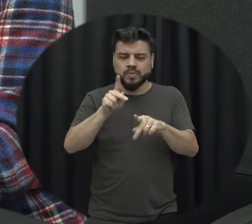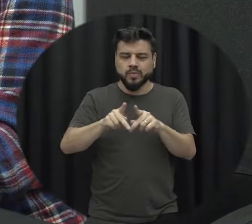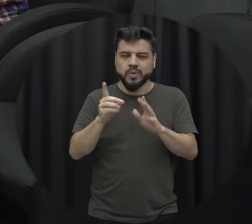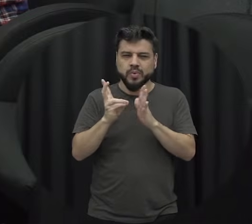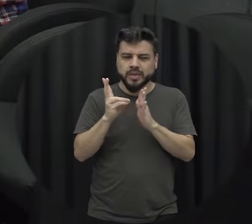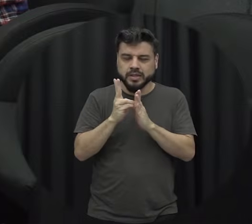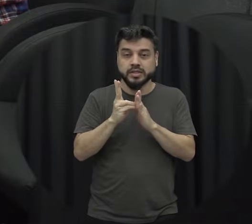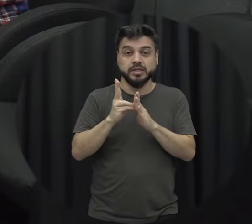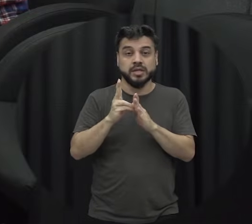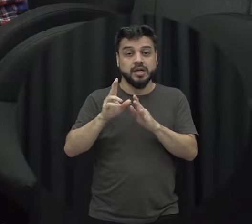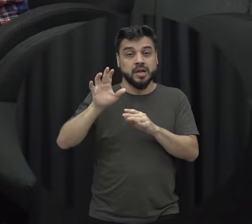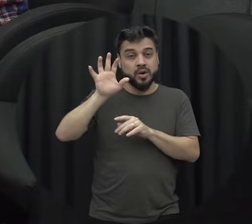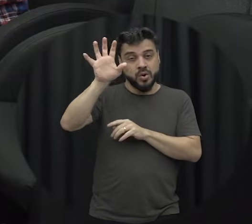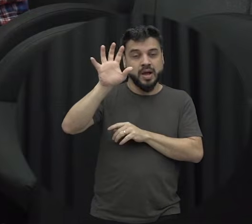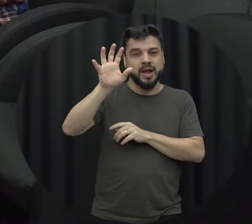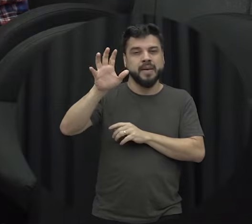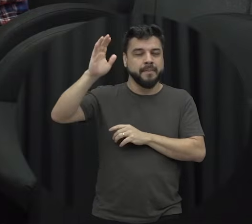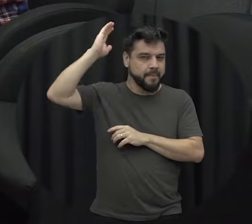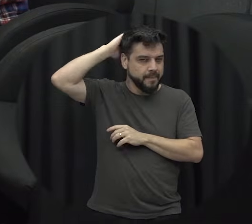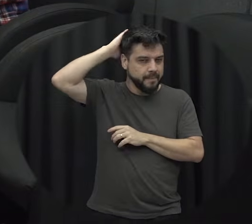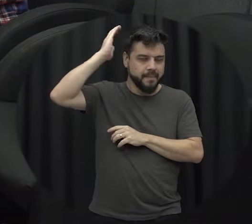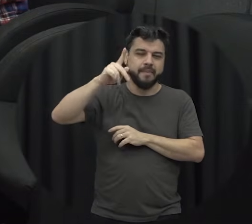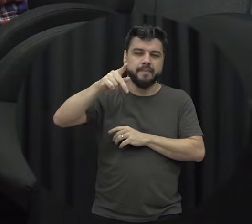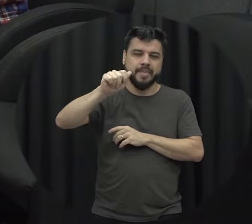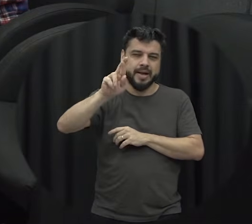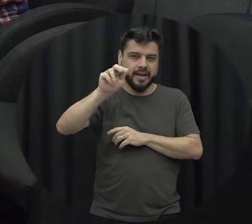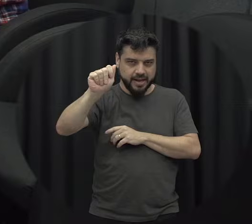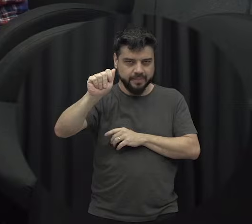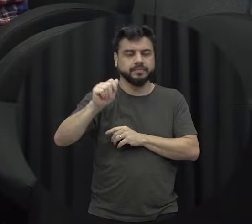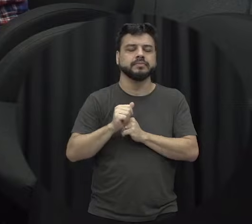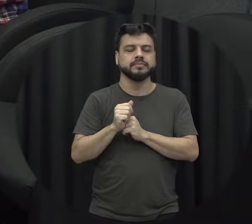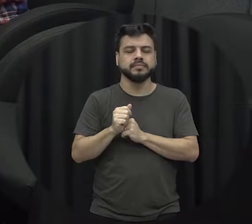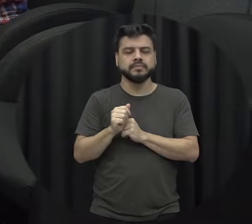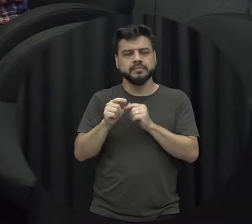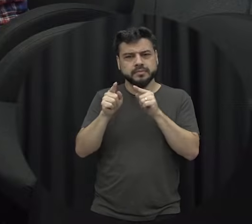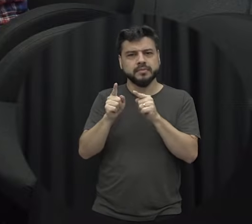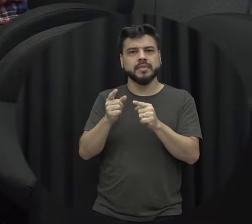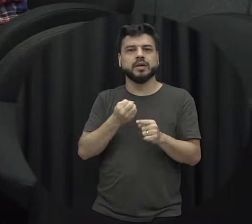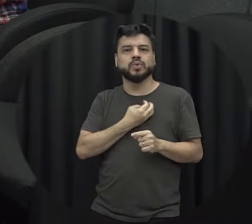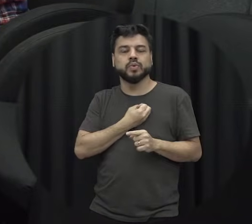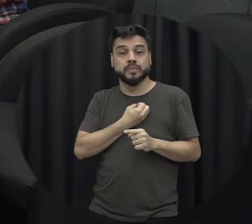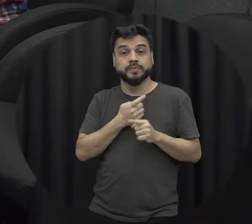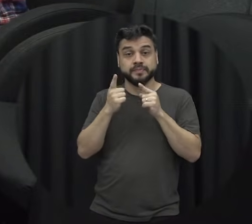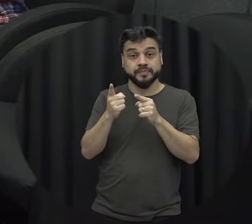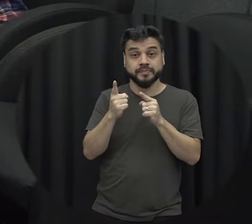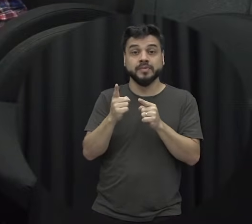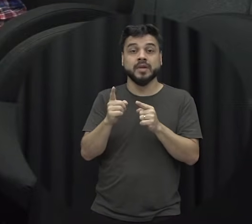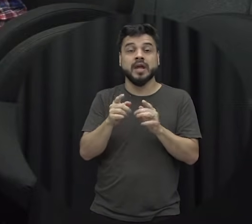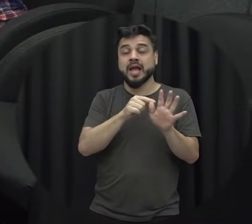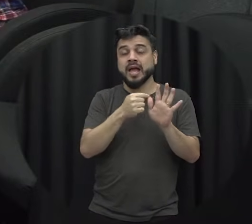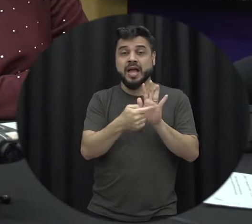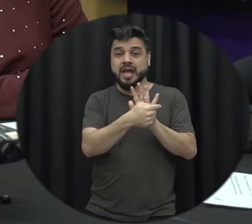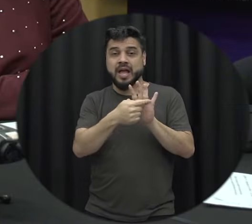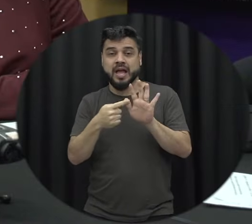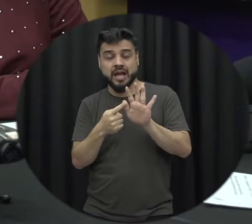específico da região do Pará, mas que eles têm um sistema de numeração que comumente eles usam até os 5 e a partir daí